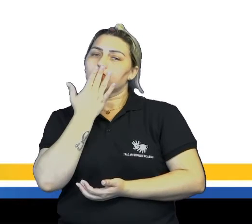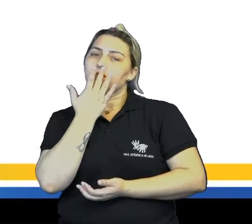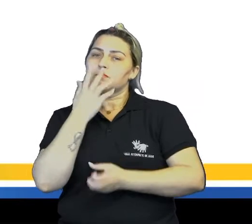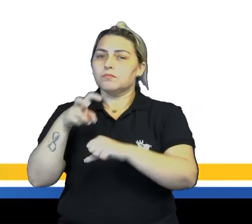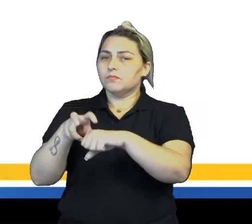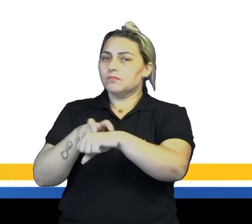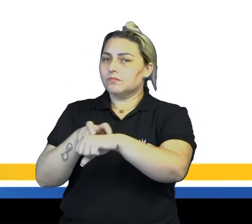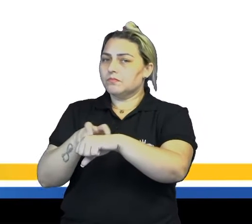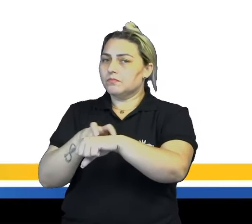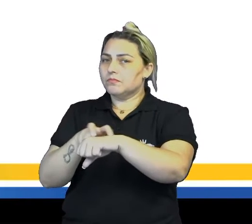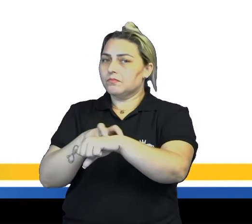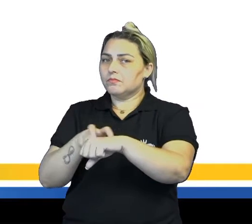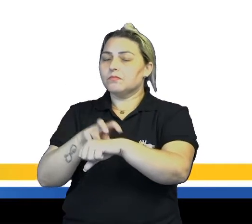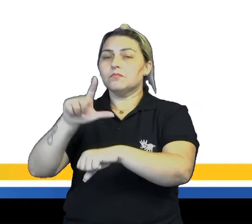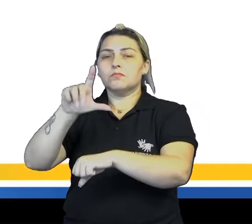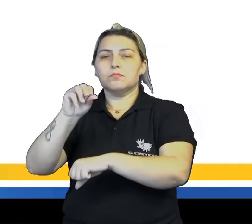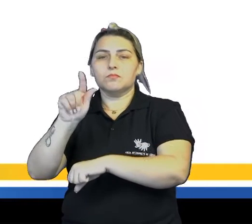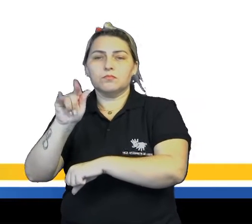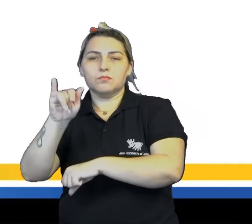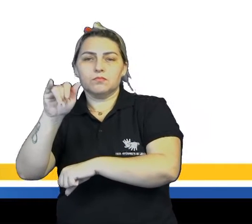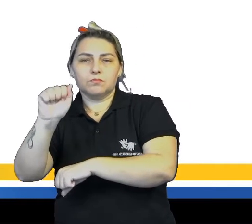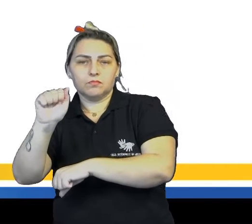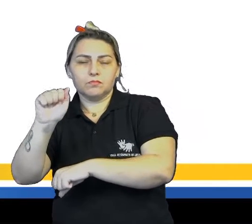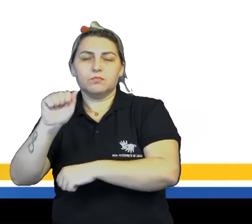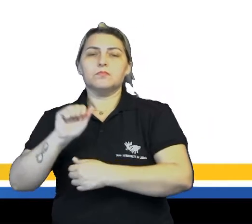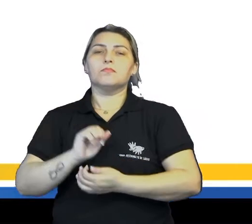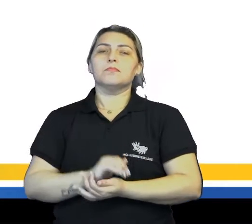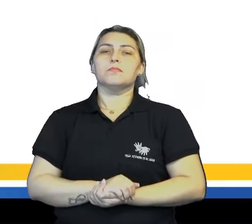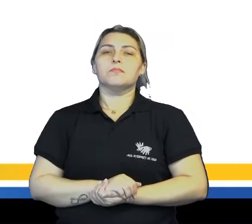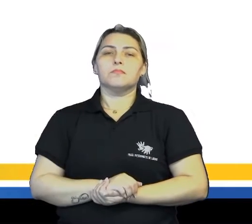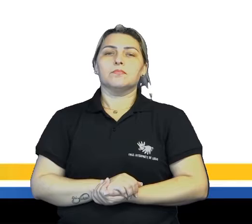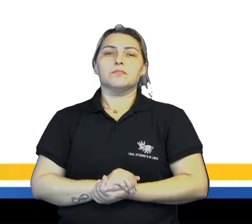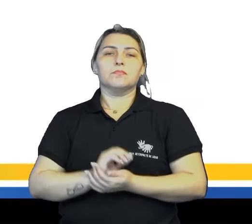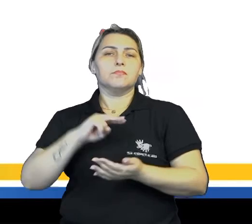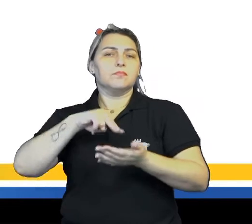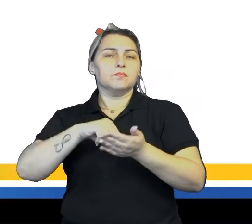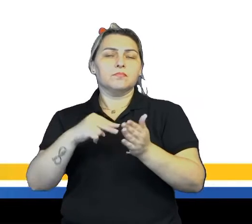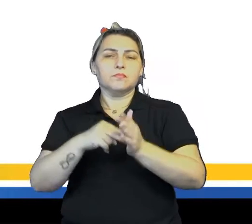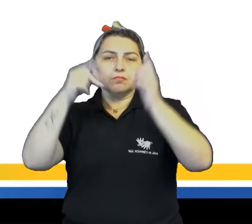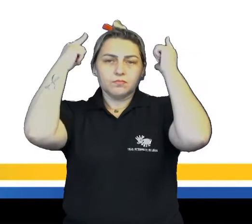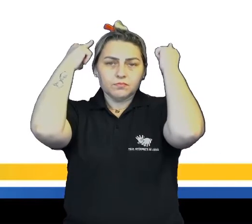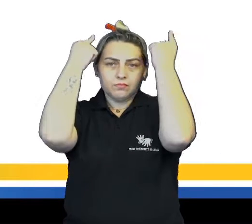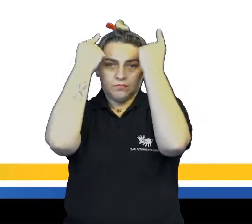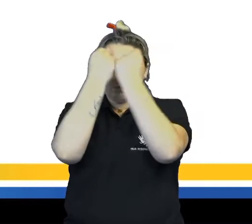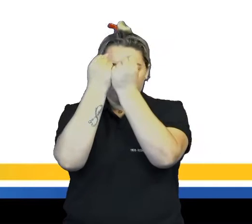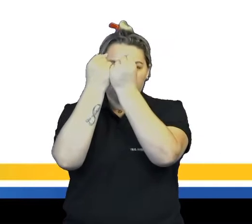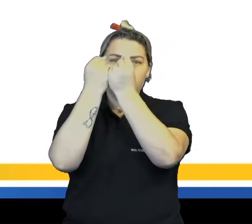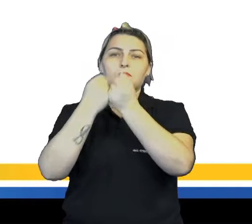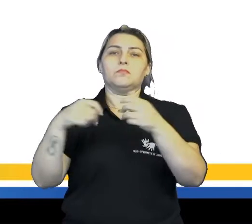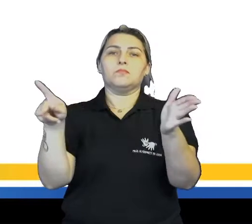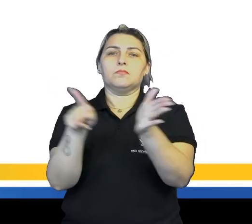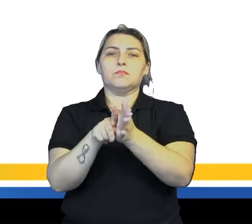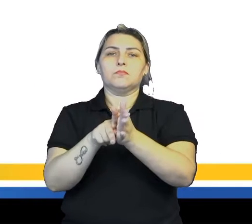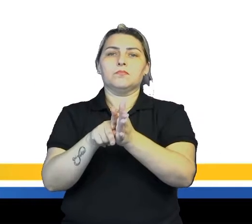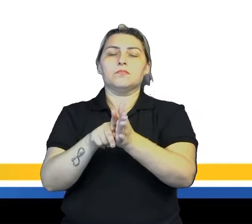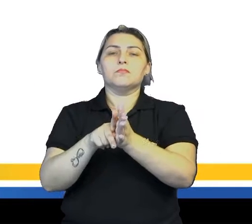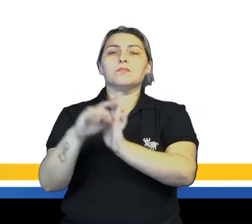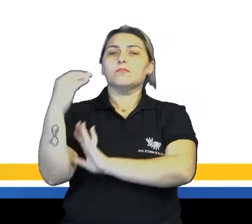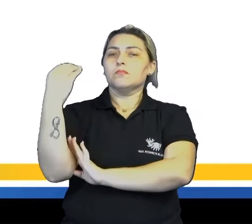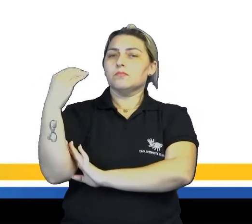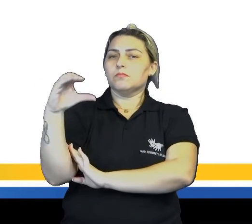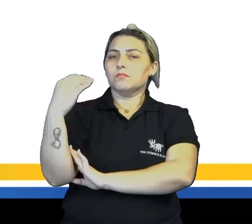outra parte da palavra sociologia, no caso logia, na cor verde, que vem do